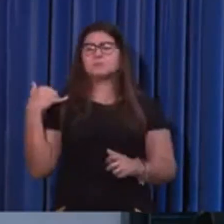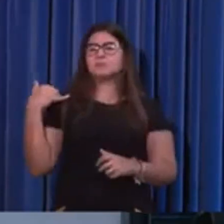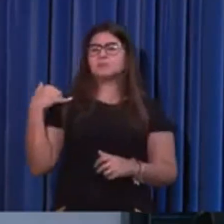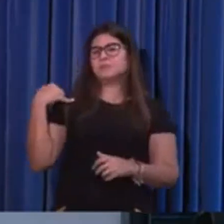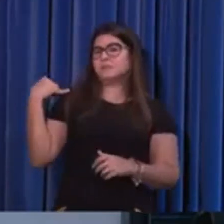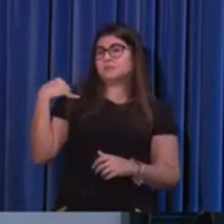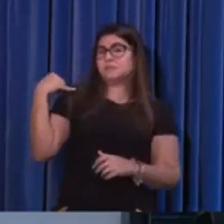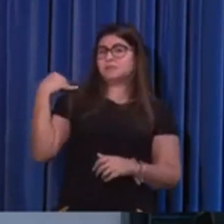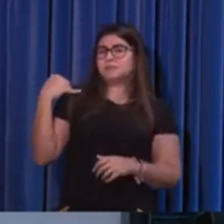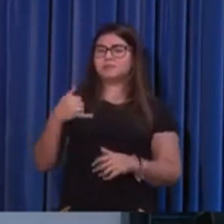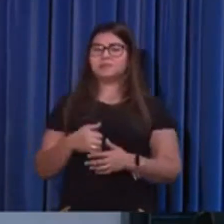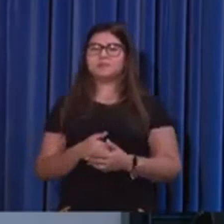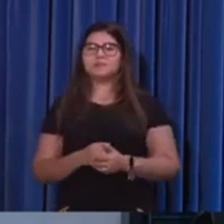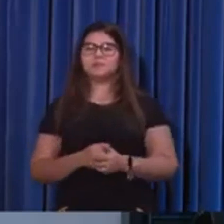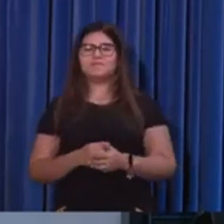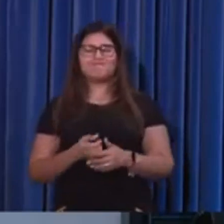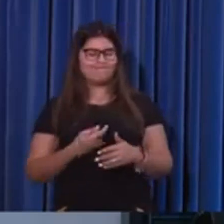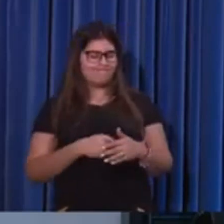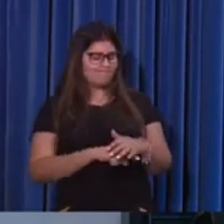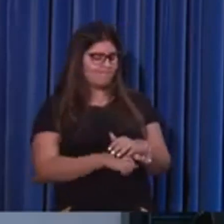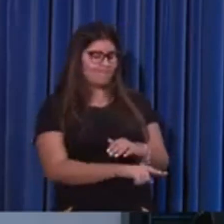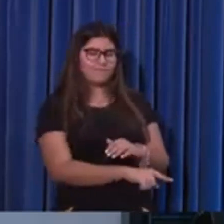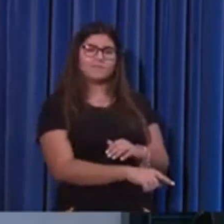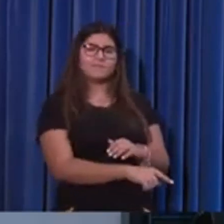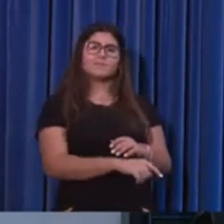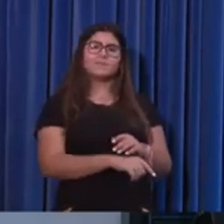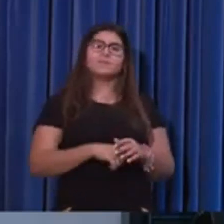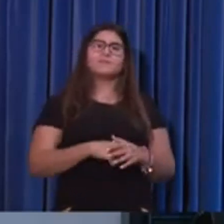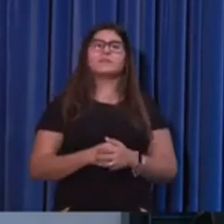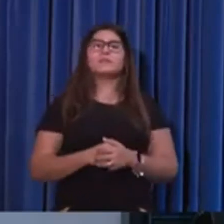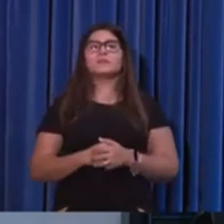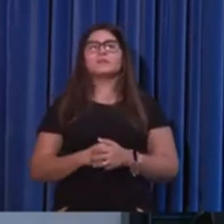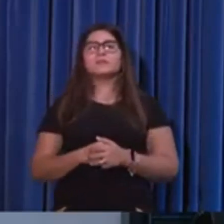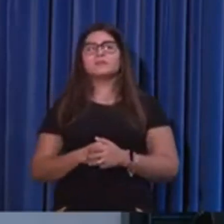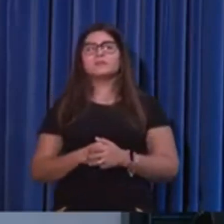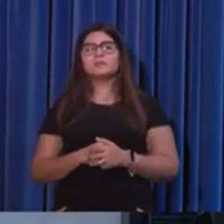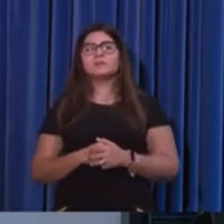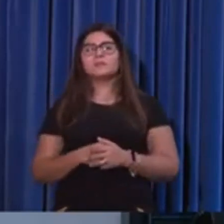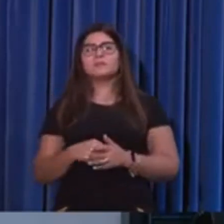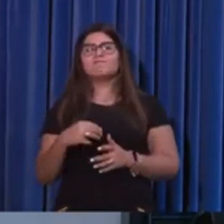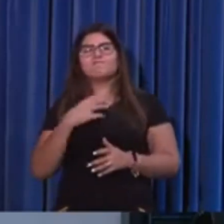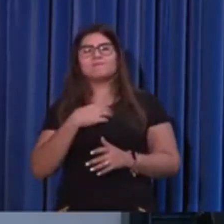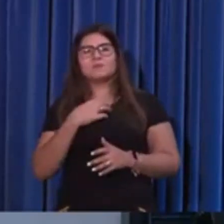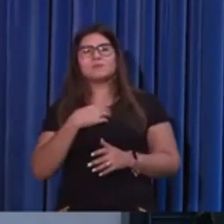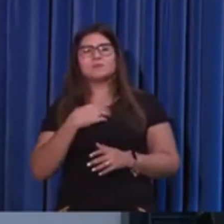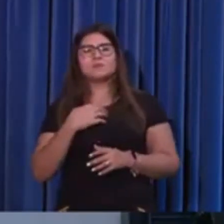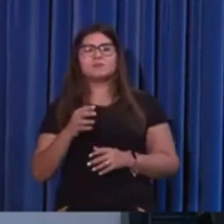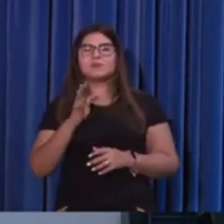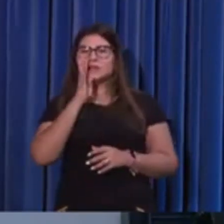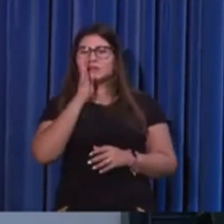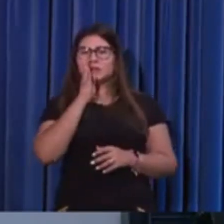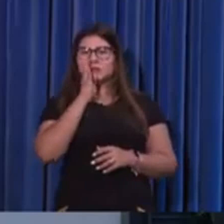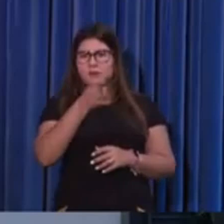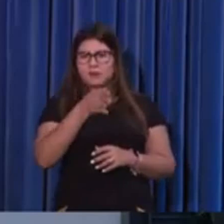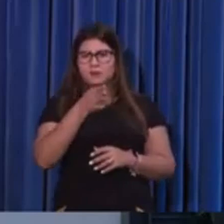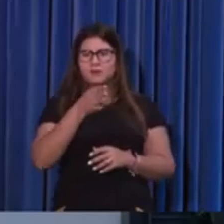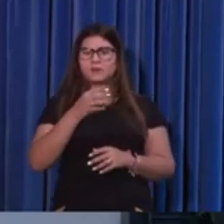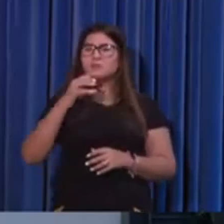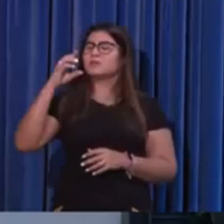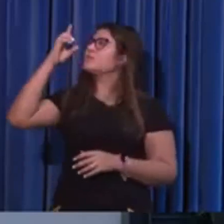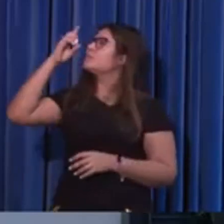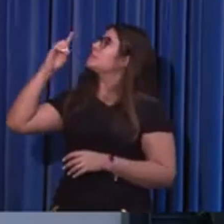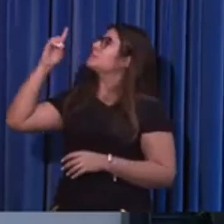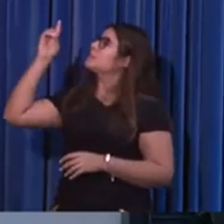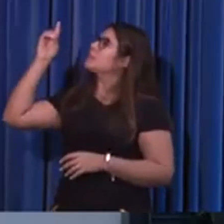eles profundamente com um sentido de acusação para com Deus, sendo